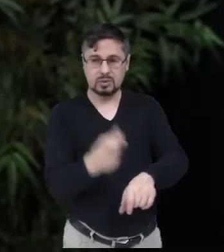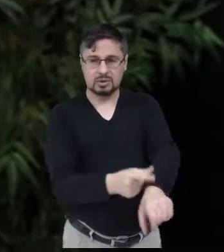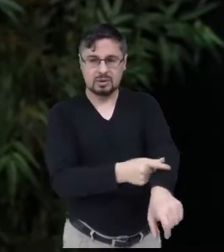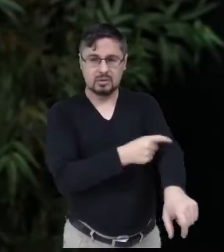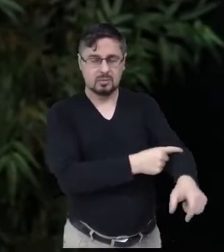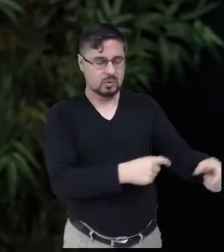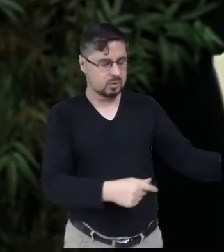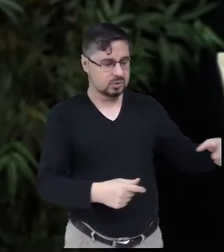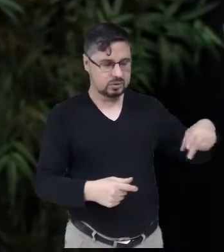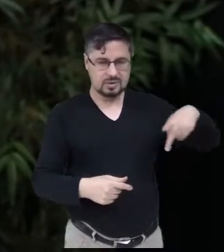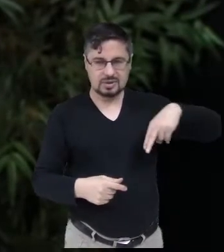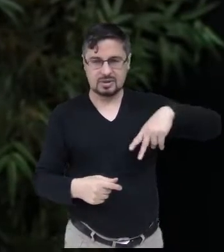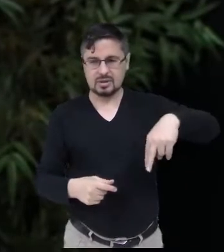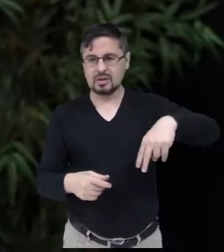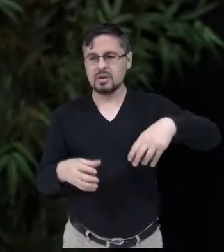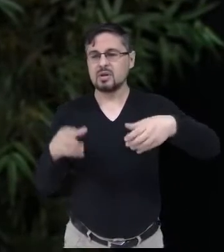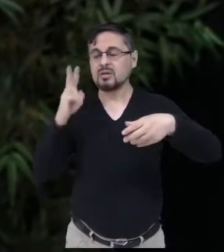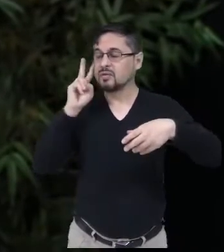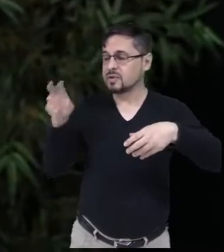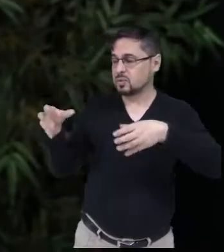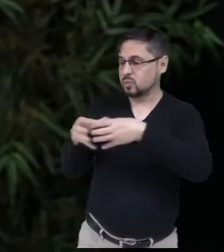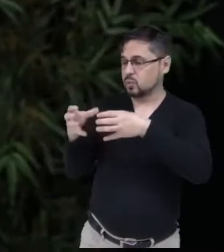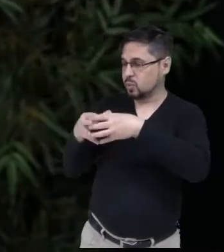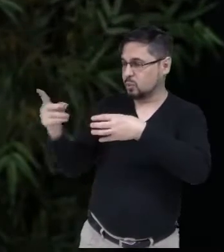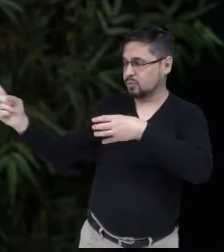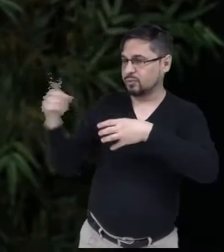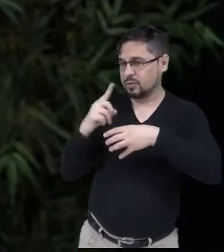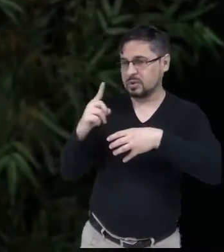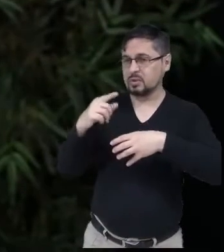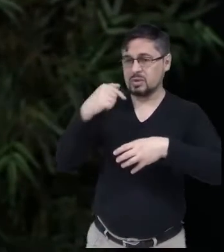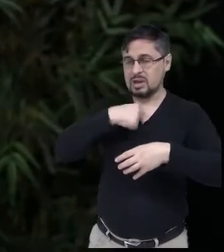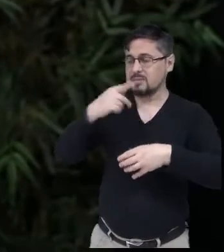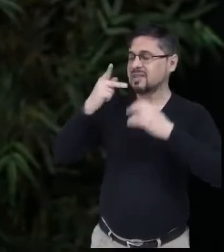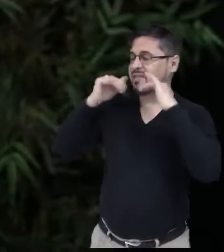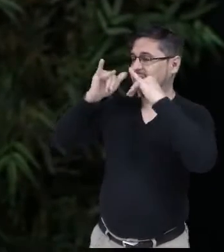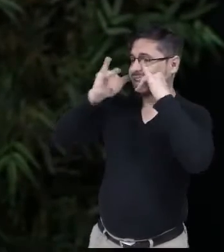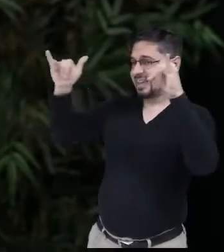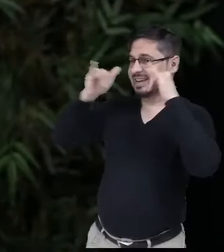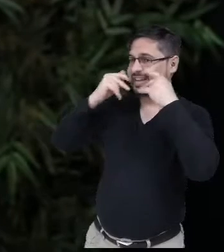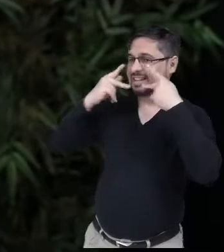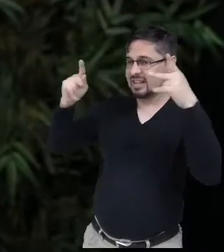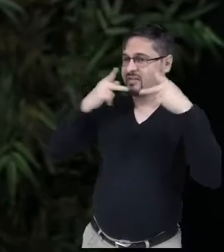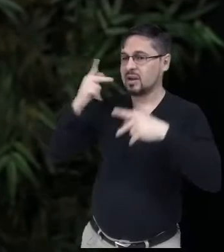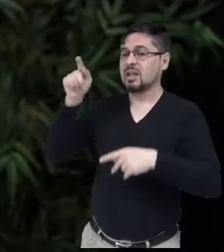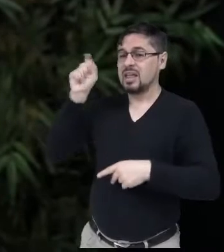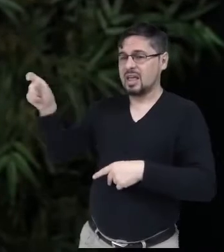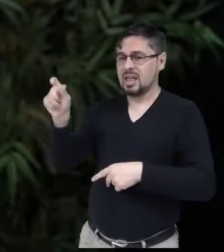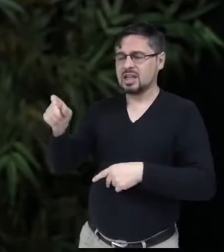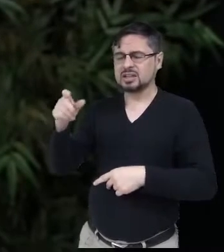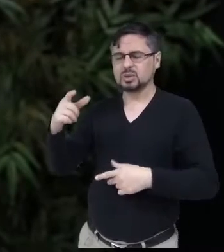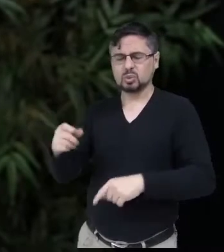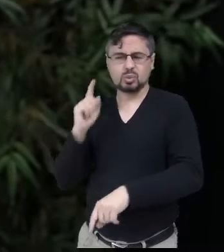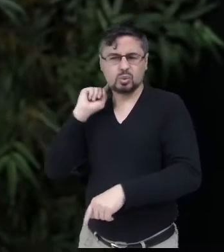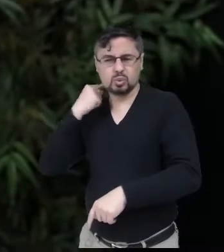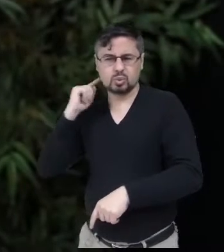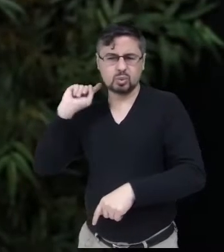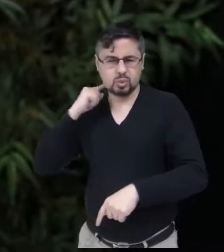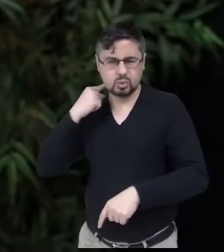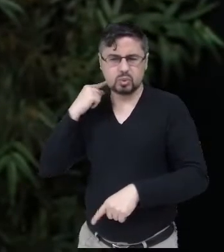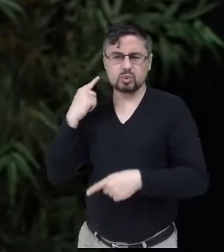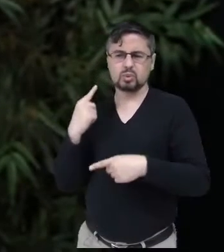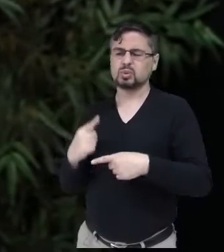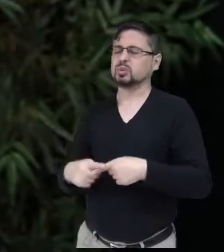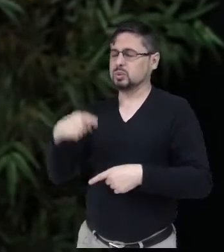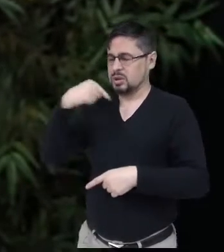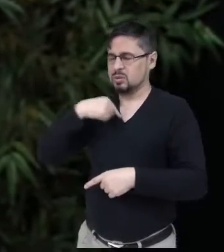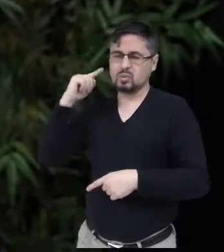imundo, aqui tem um homem imundo. Ele precisava declarar a sua própria condição de imundice. Caso ele se aproximasse de uma